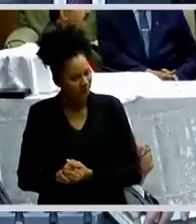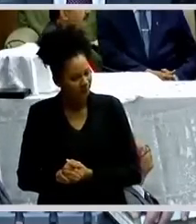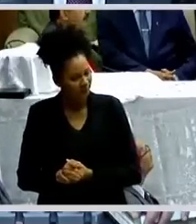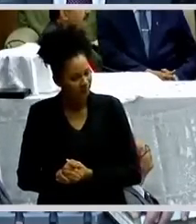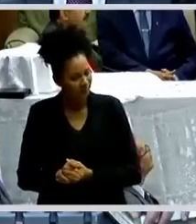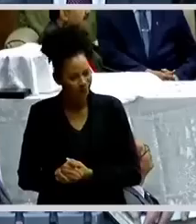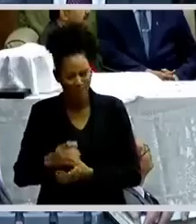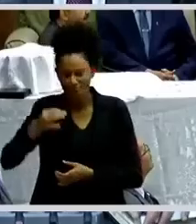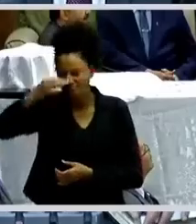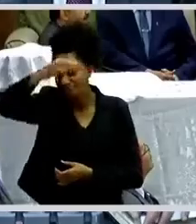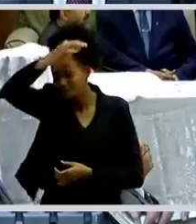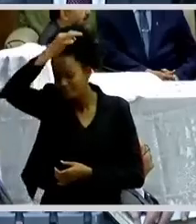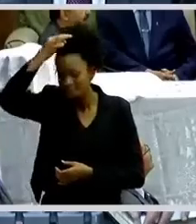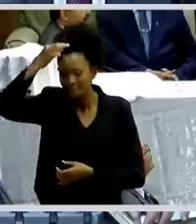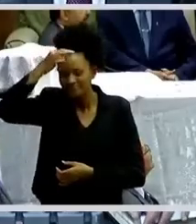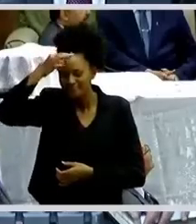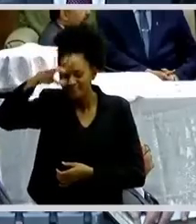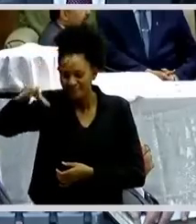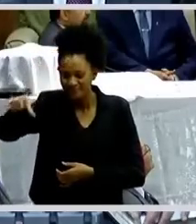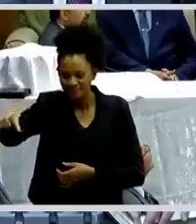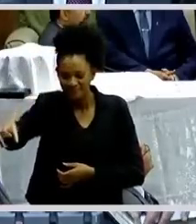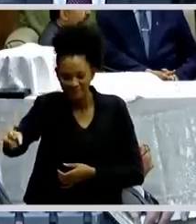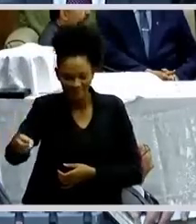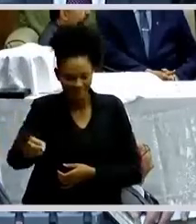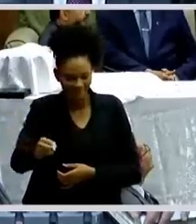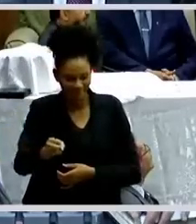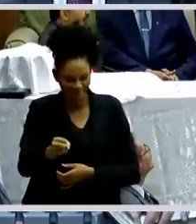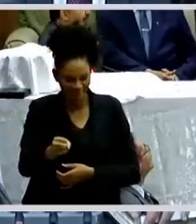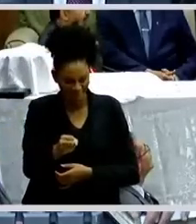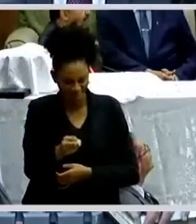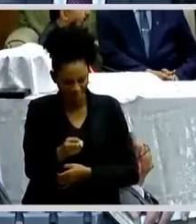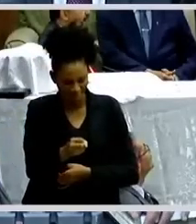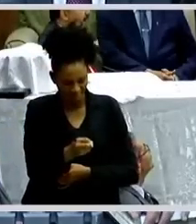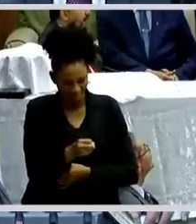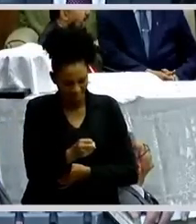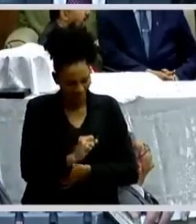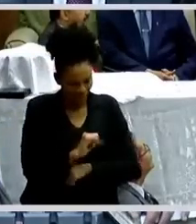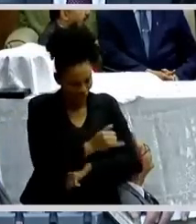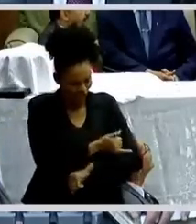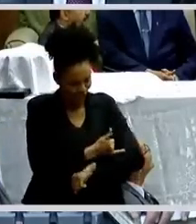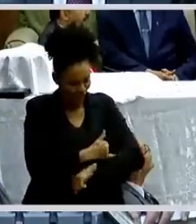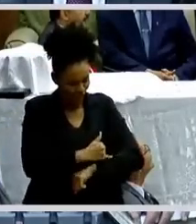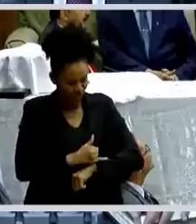O Espírito Santo. E já trai ele direto para a beira do Jordão.